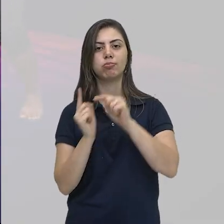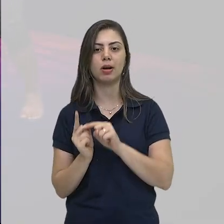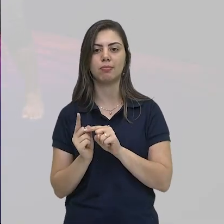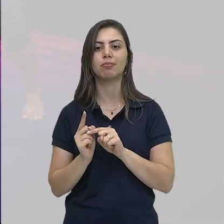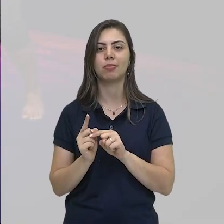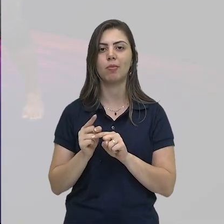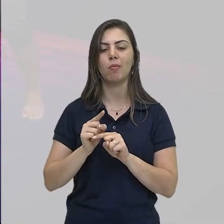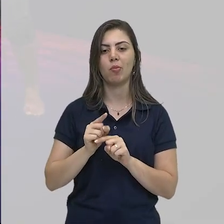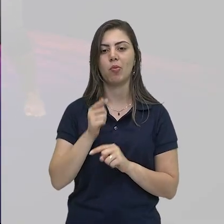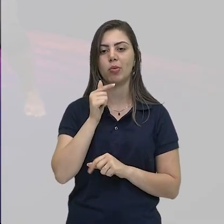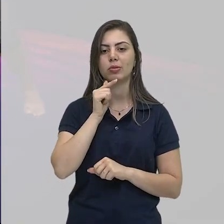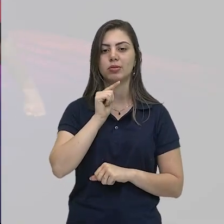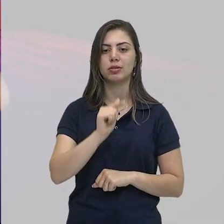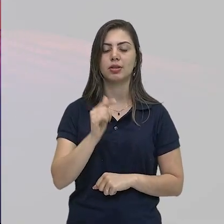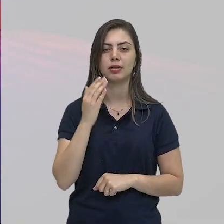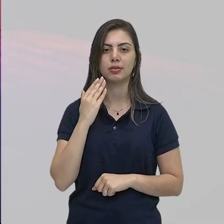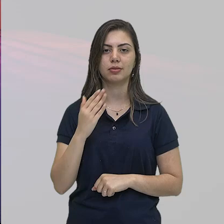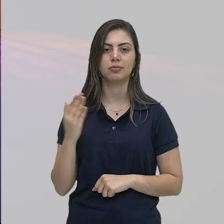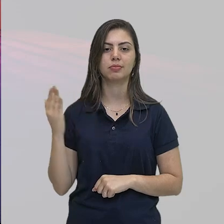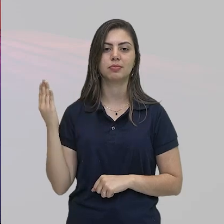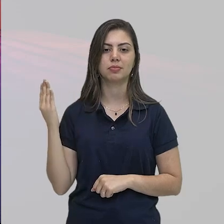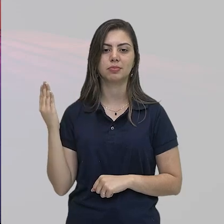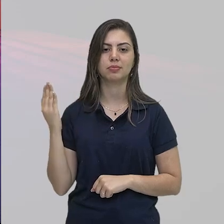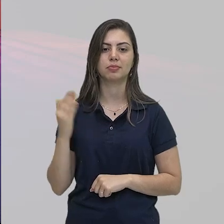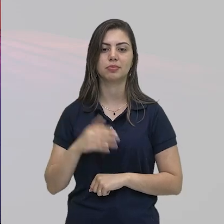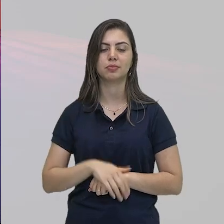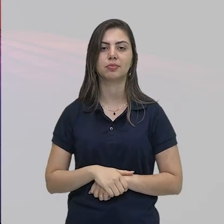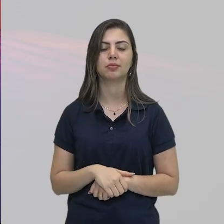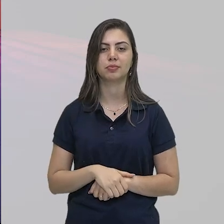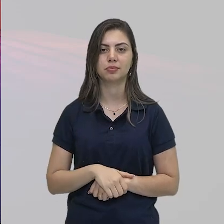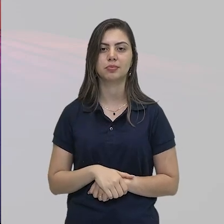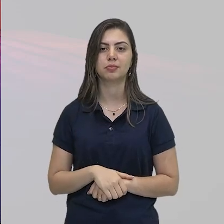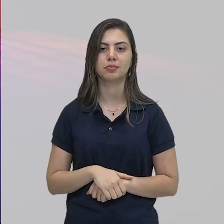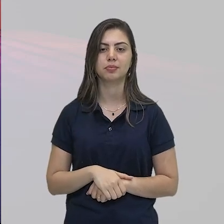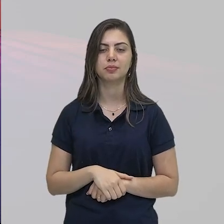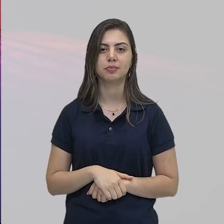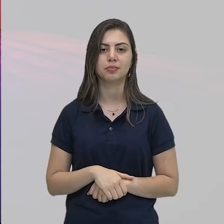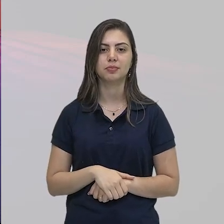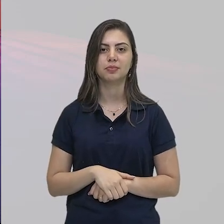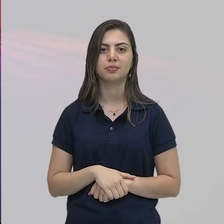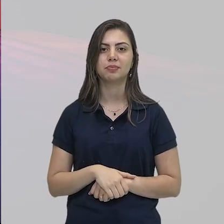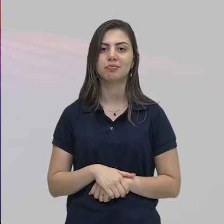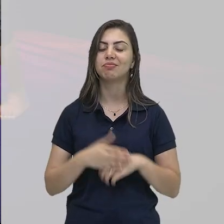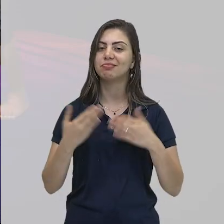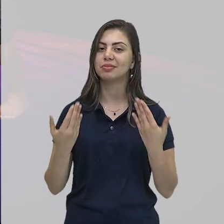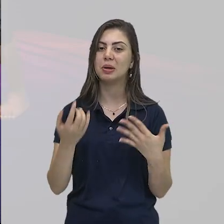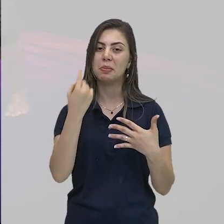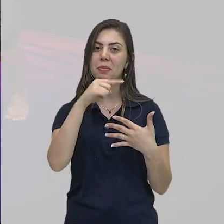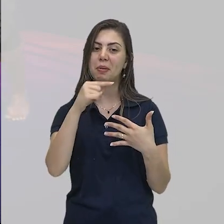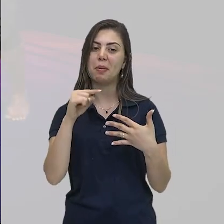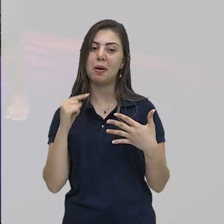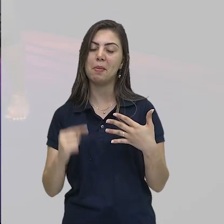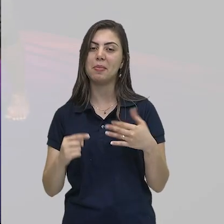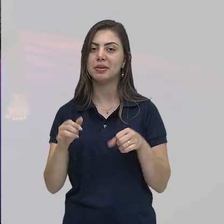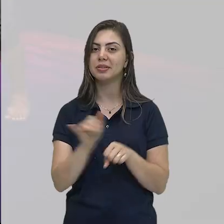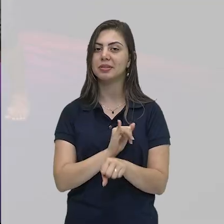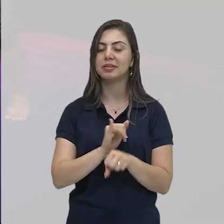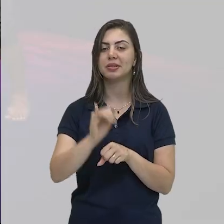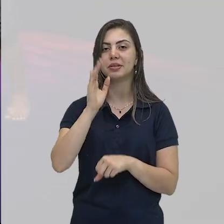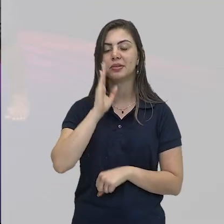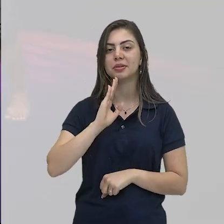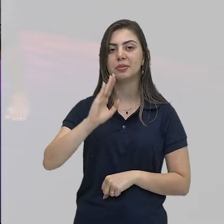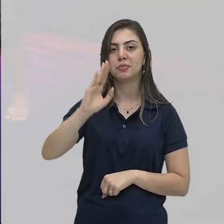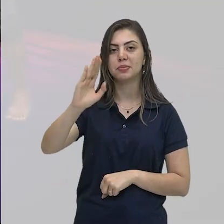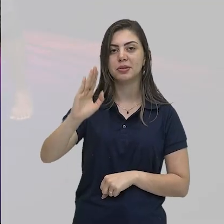seu oponente e levá-lo ao chão. Observem aí, tá? Então, essas são as técnicas mais